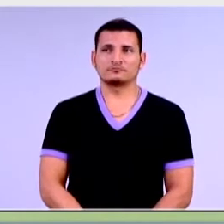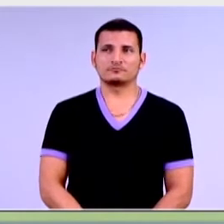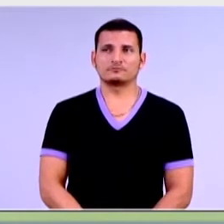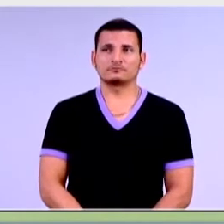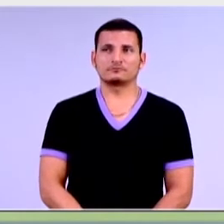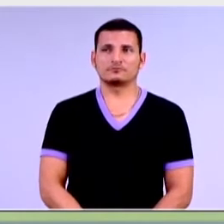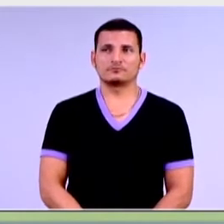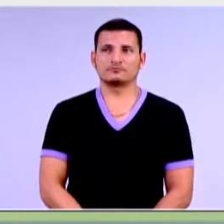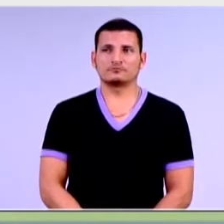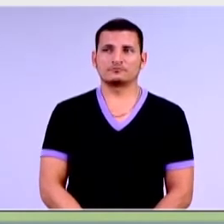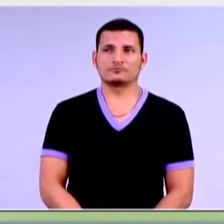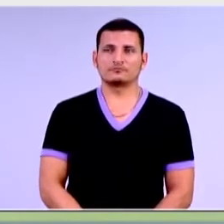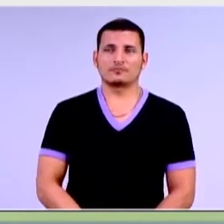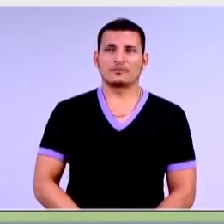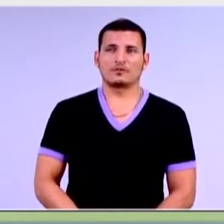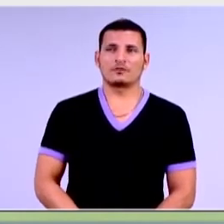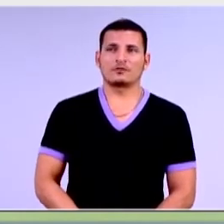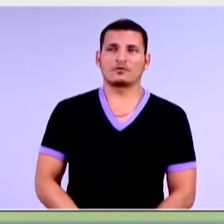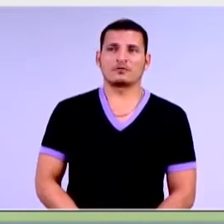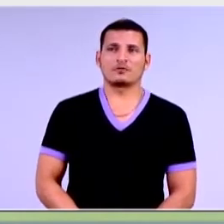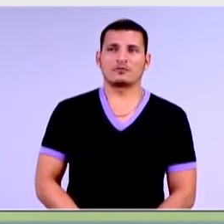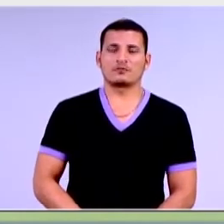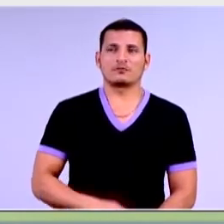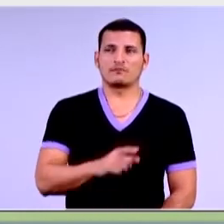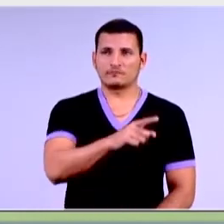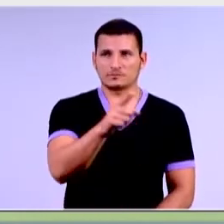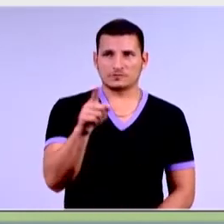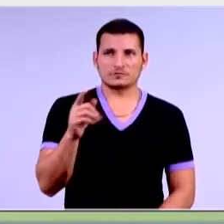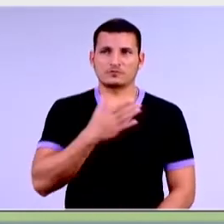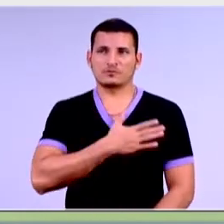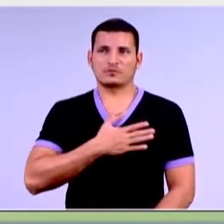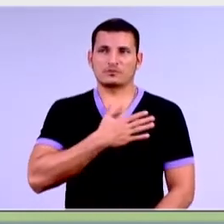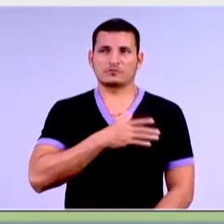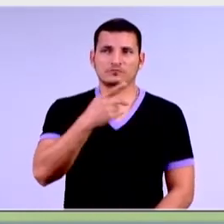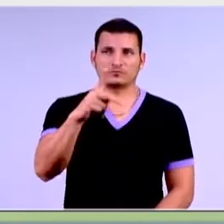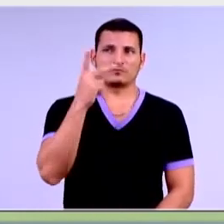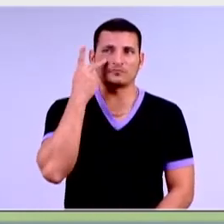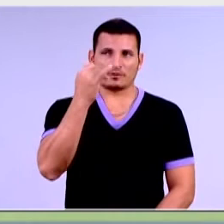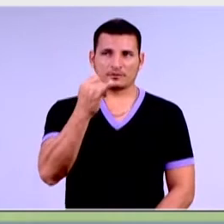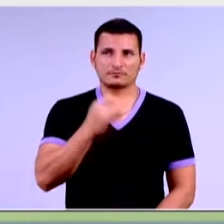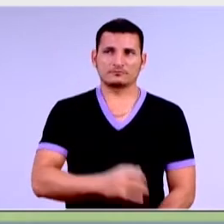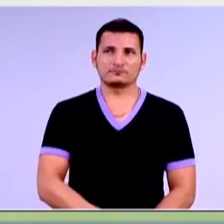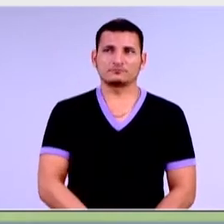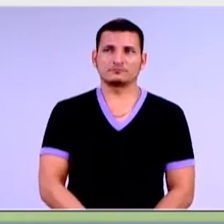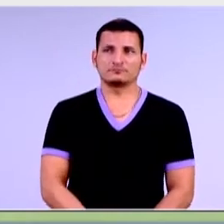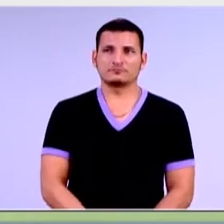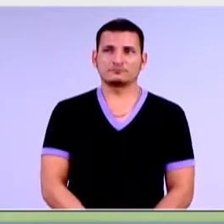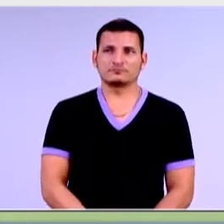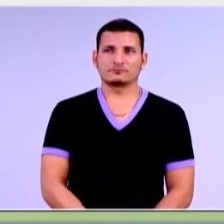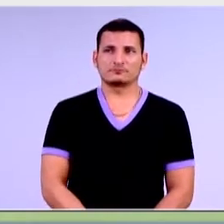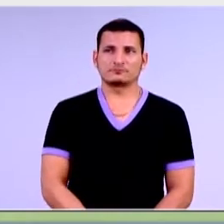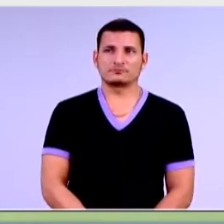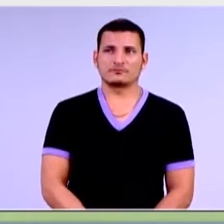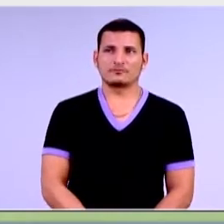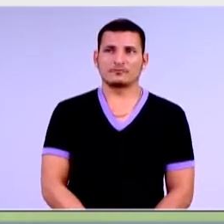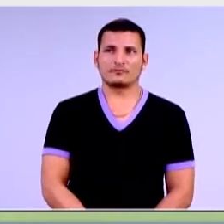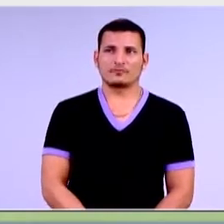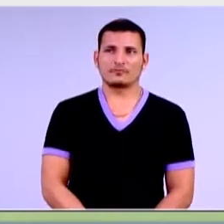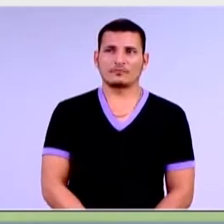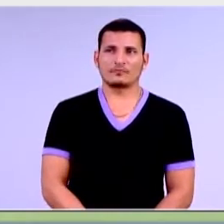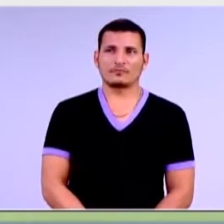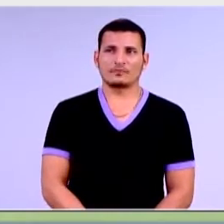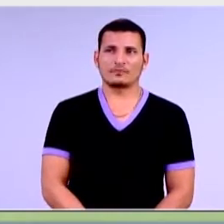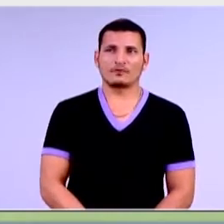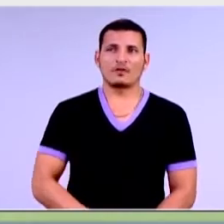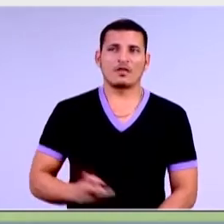fada ou vocês gostam de seus pais e daylight ideia saber que é eles gostam do dos